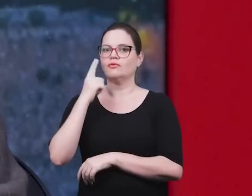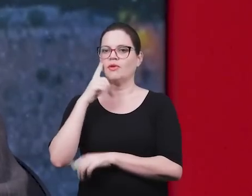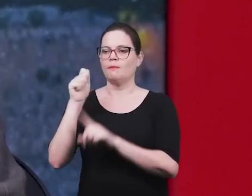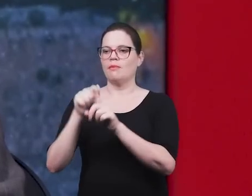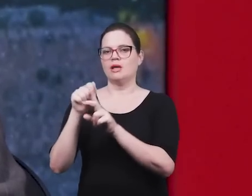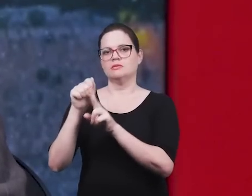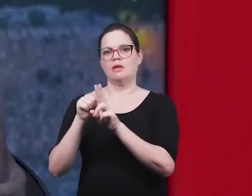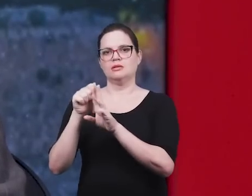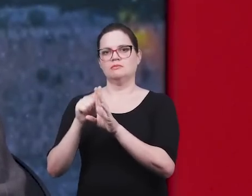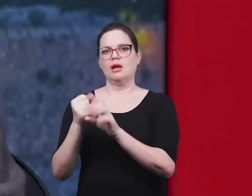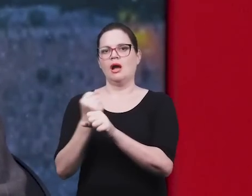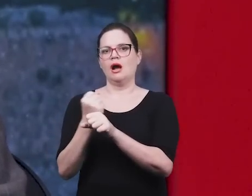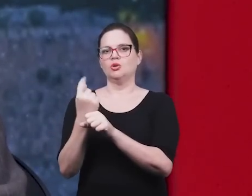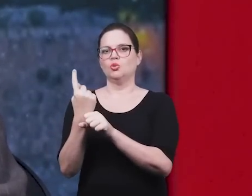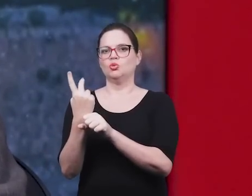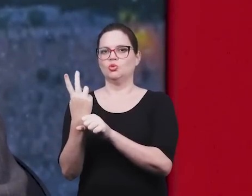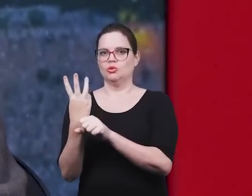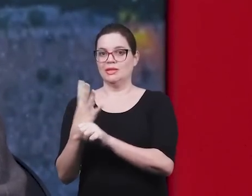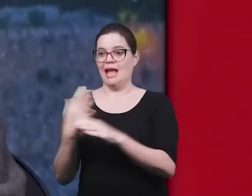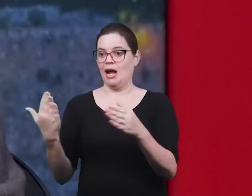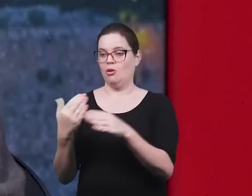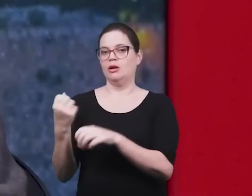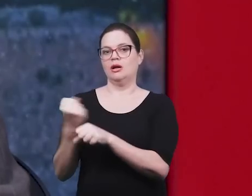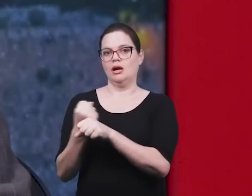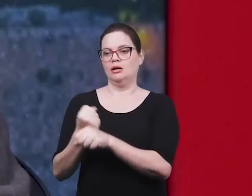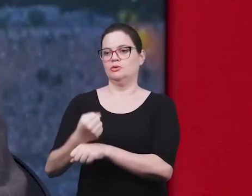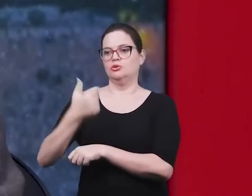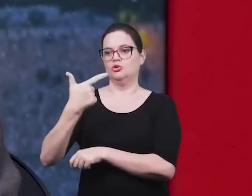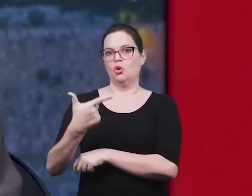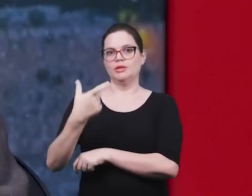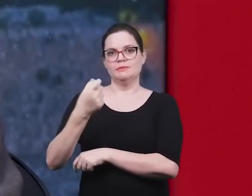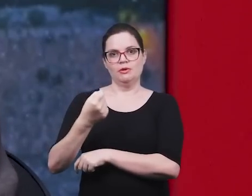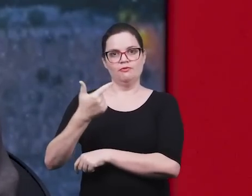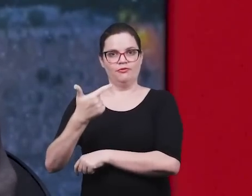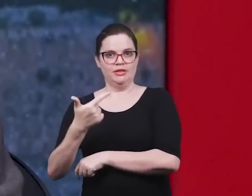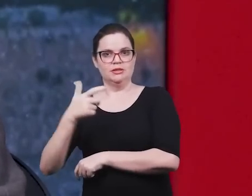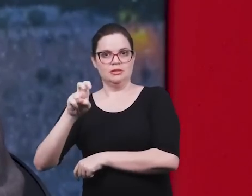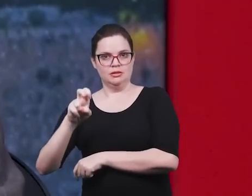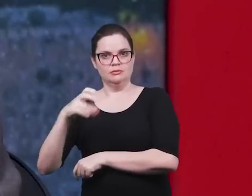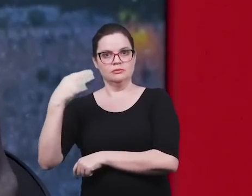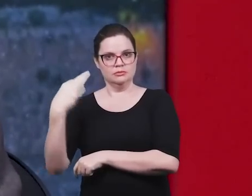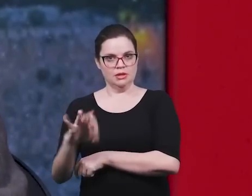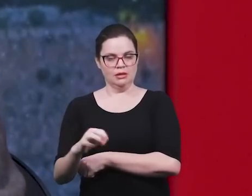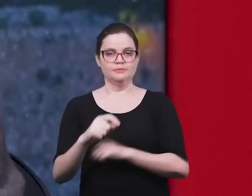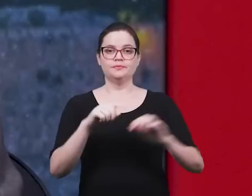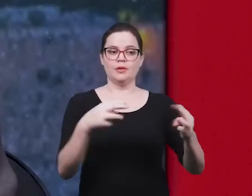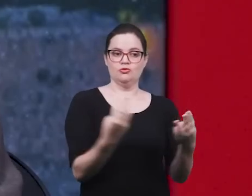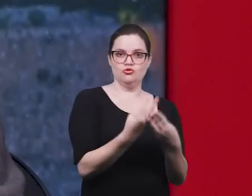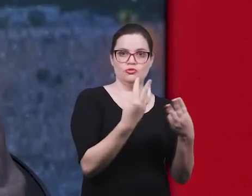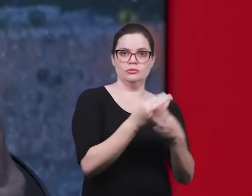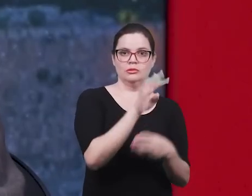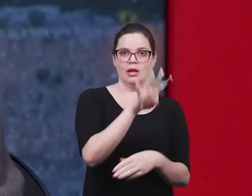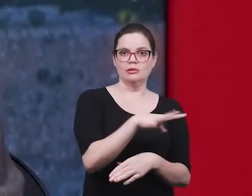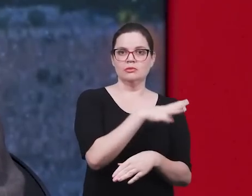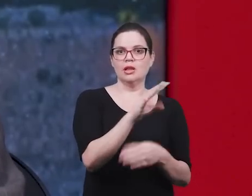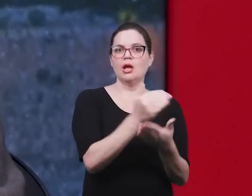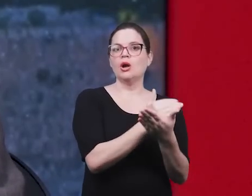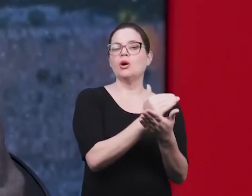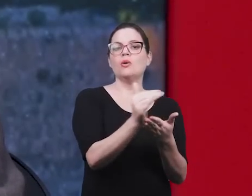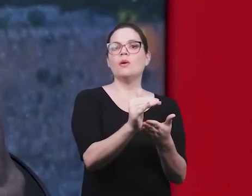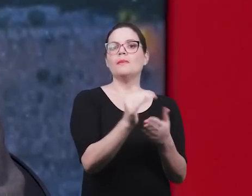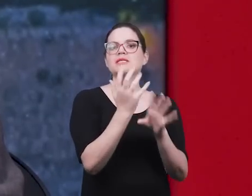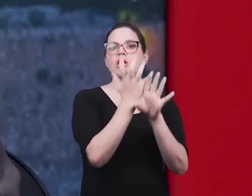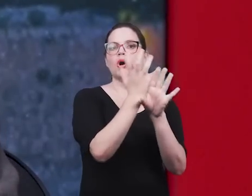tempo. Hoje nós estamos no ano 2025. Né? Mas o calendário judaico, ele começa a contar a partir de